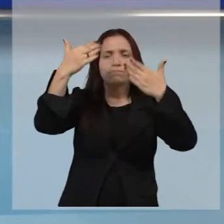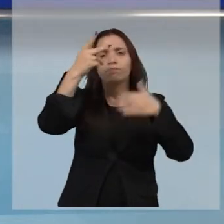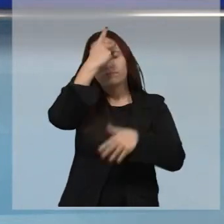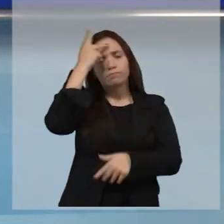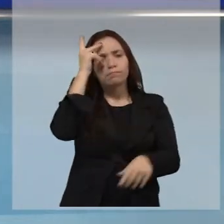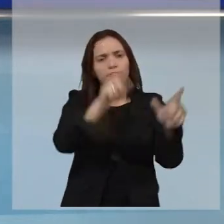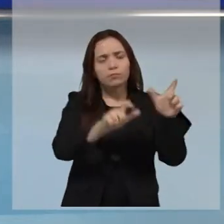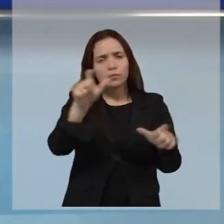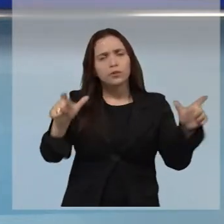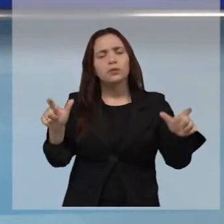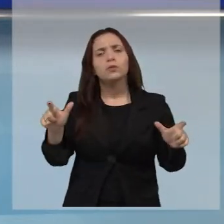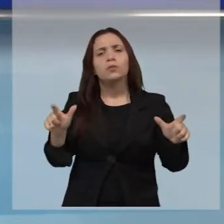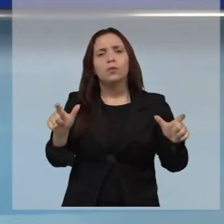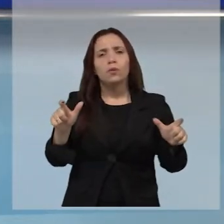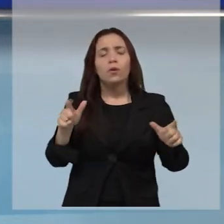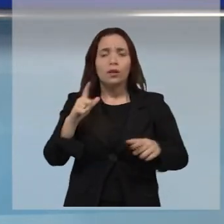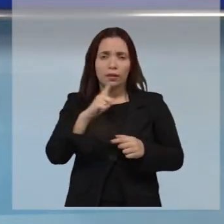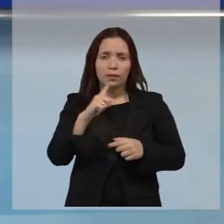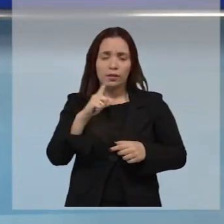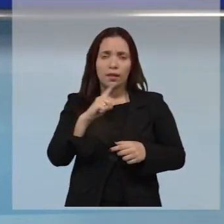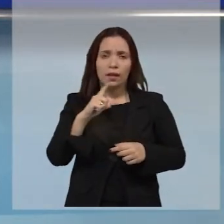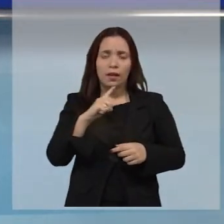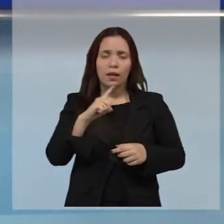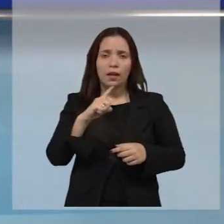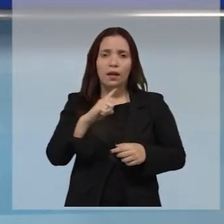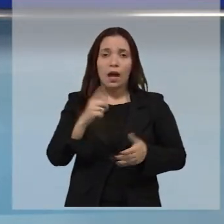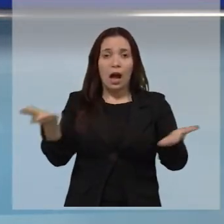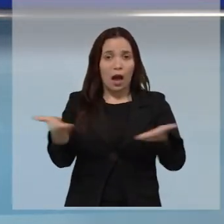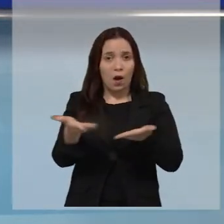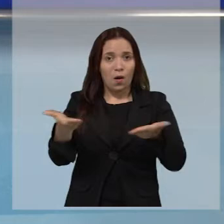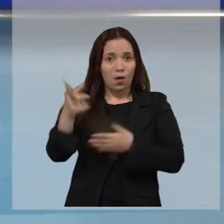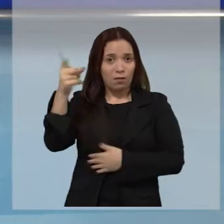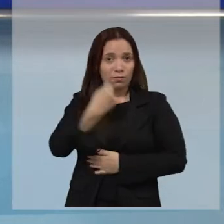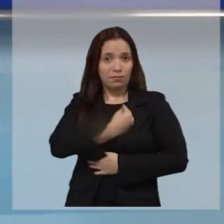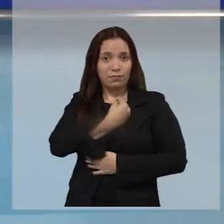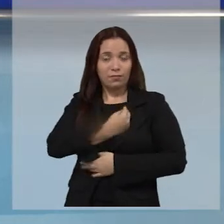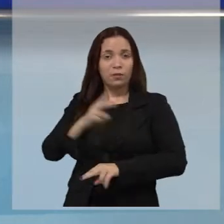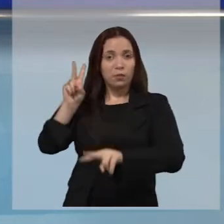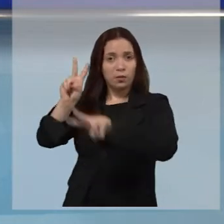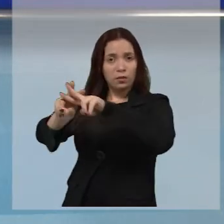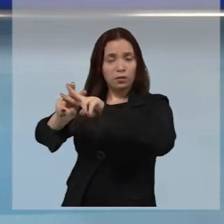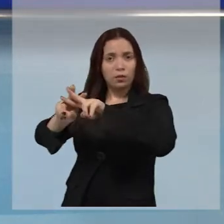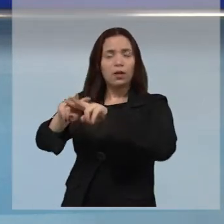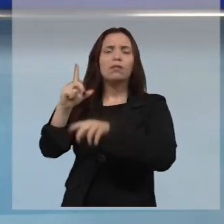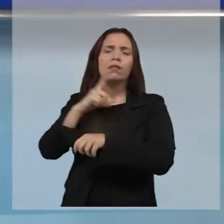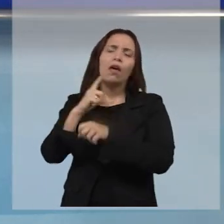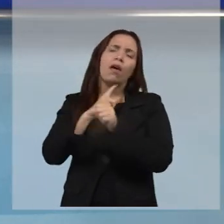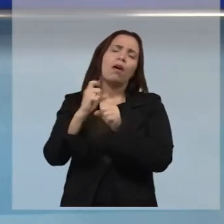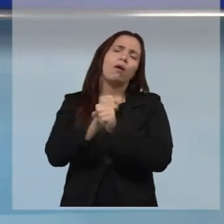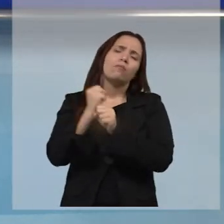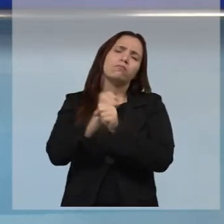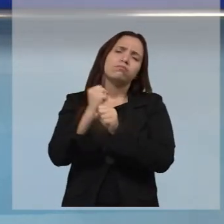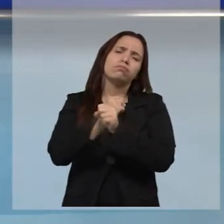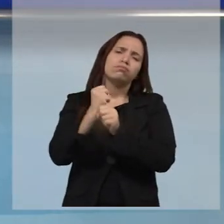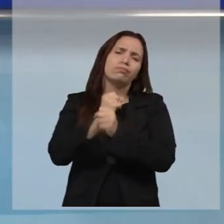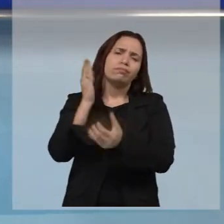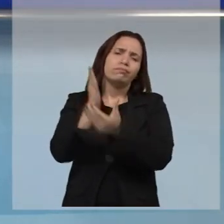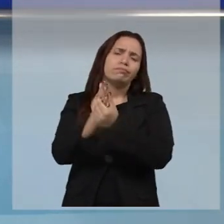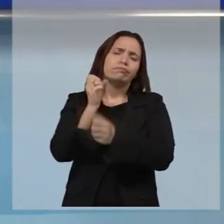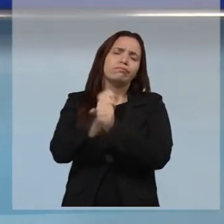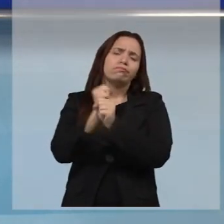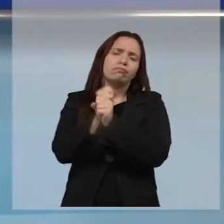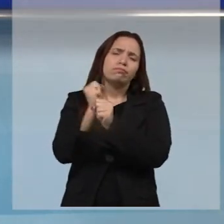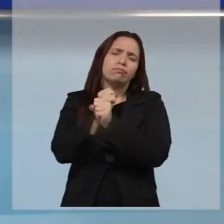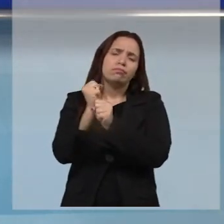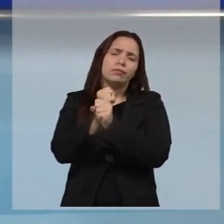recuperação dessas pessoas que estão nesse instante cumprindo pena em regime fechado e penas longas, muitas deles, é bom